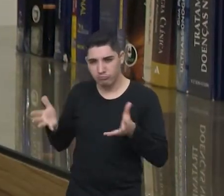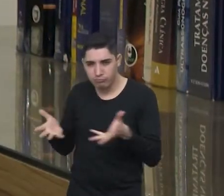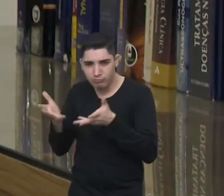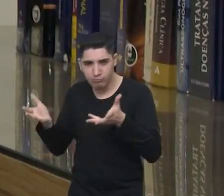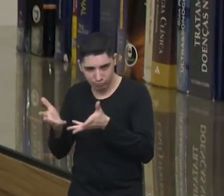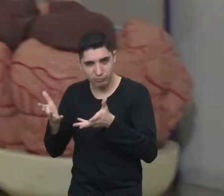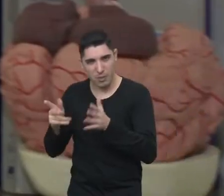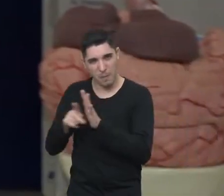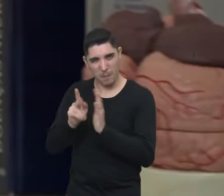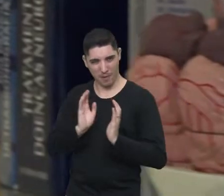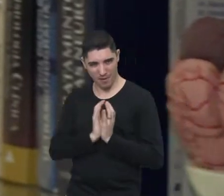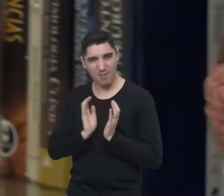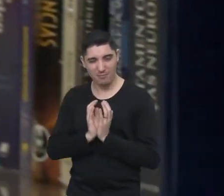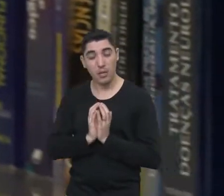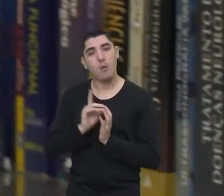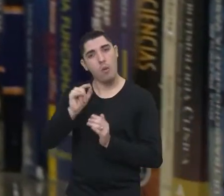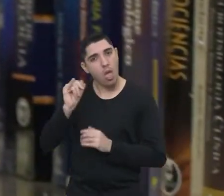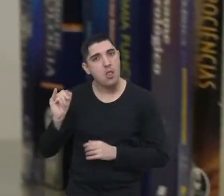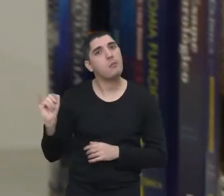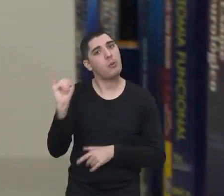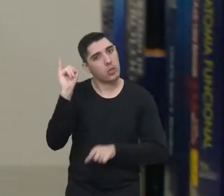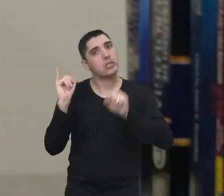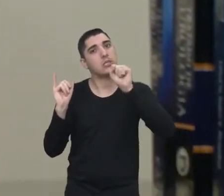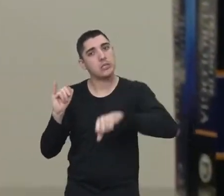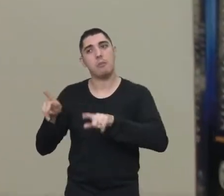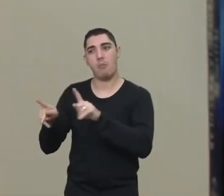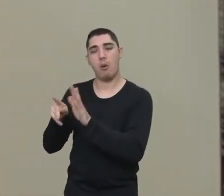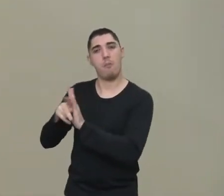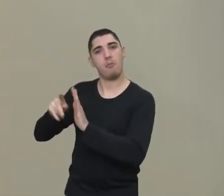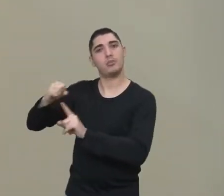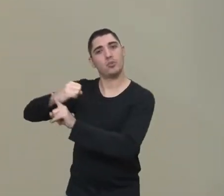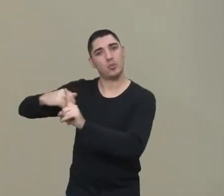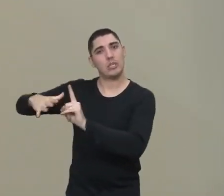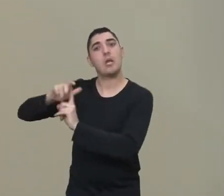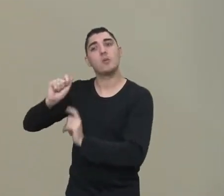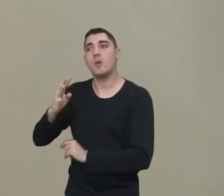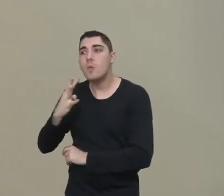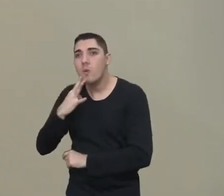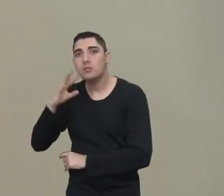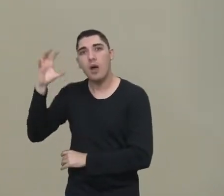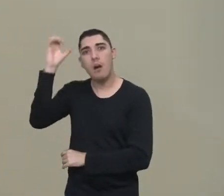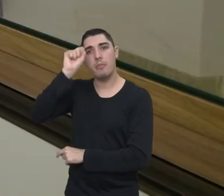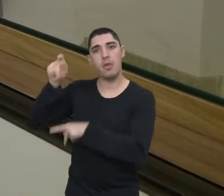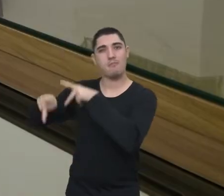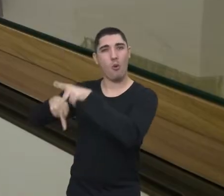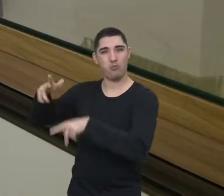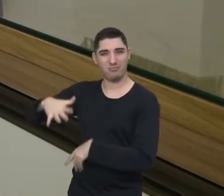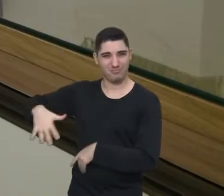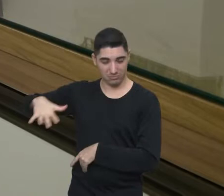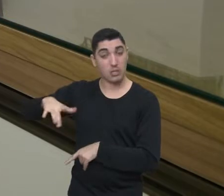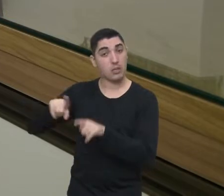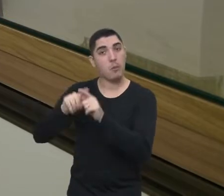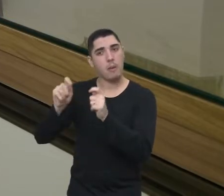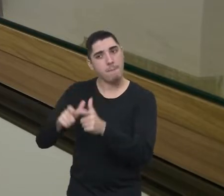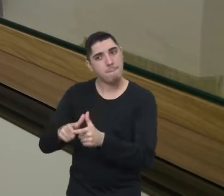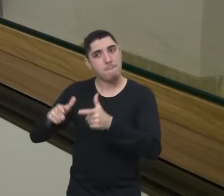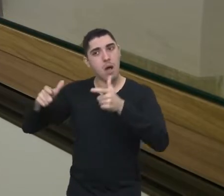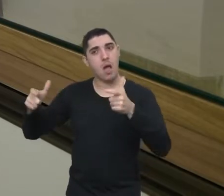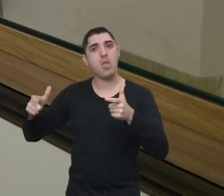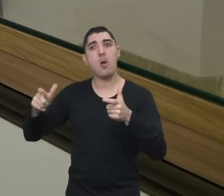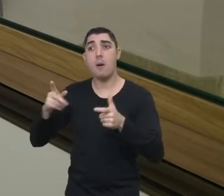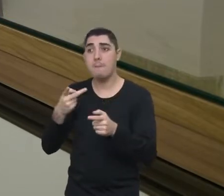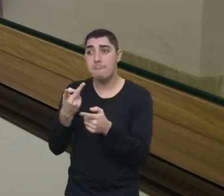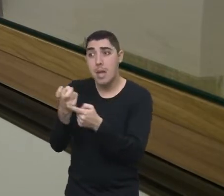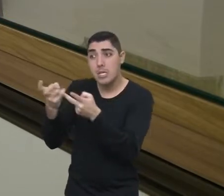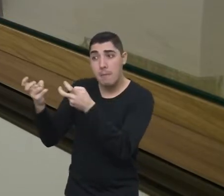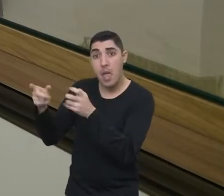Intelectual e Múltipla são extremamente relevantes no âmbito social, para a conscientização da população, mas também para a ampliação do